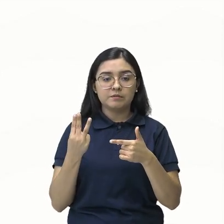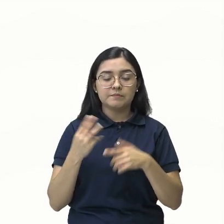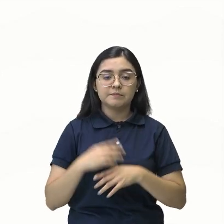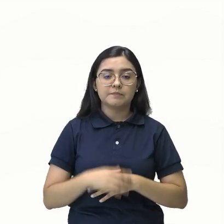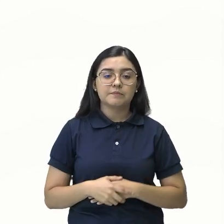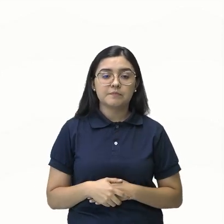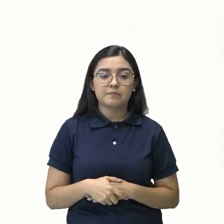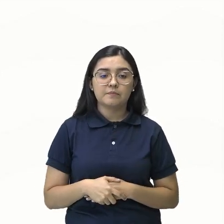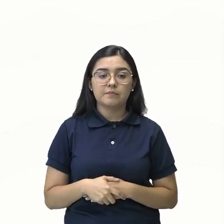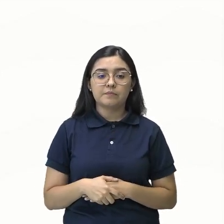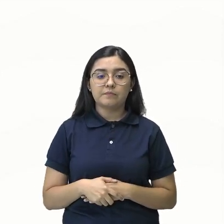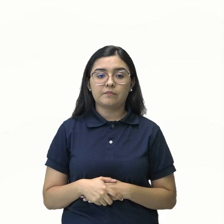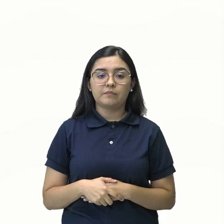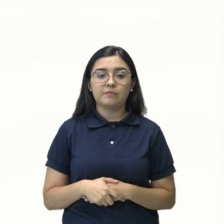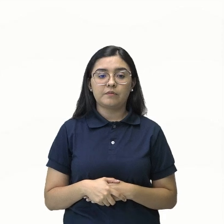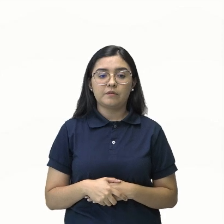3.